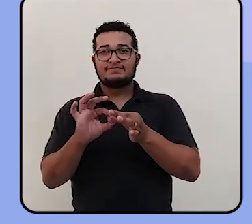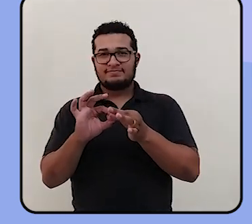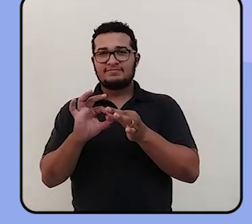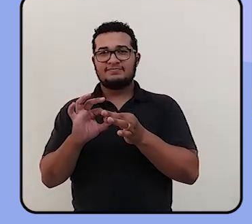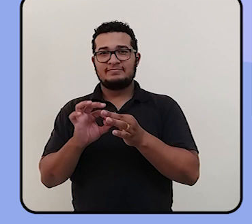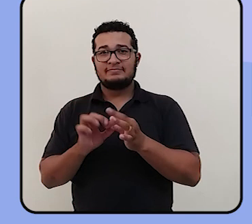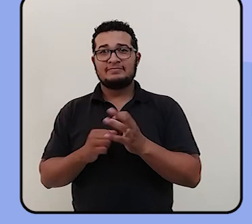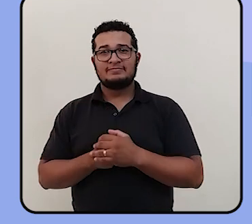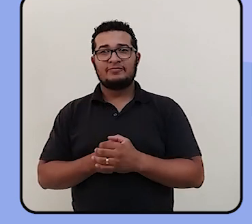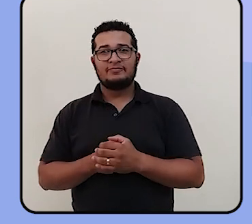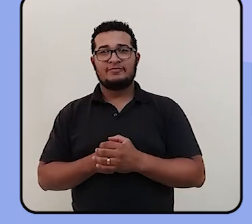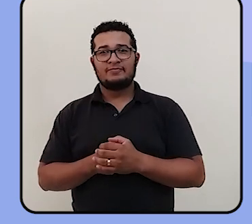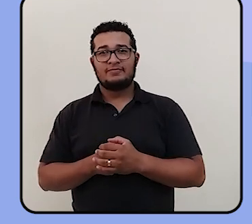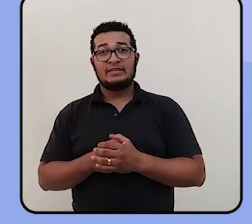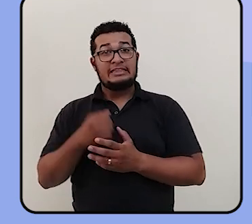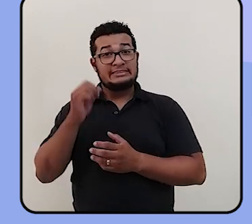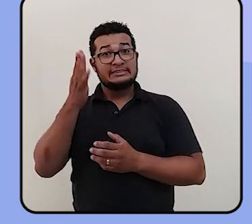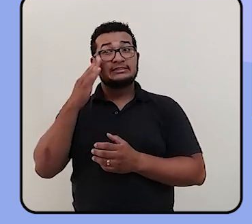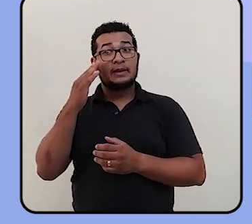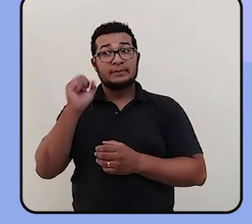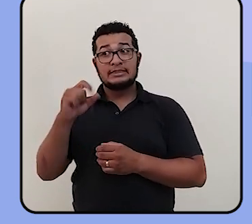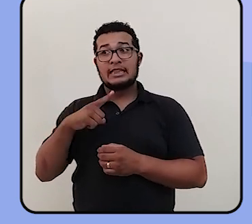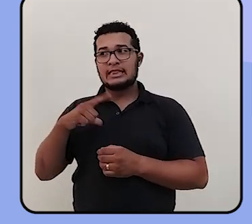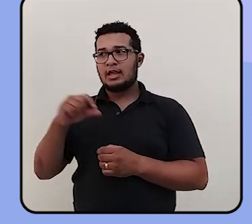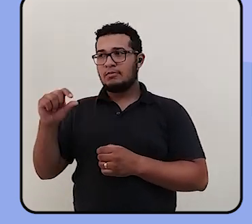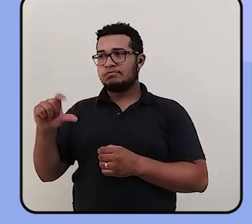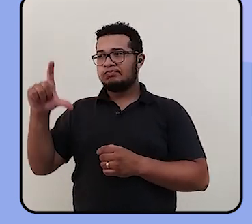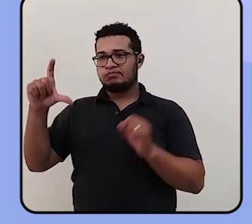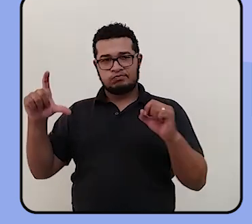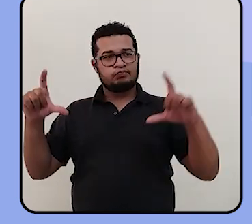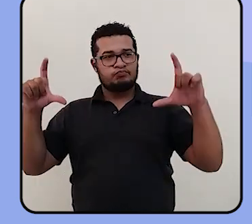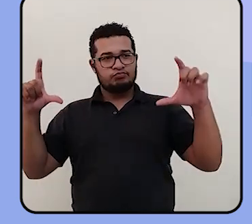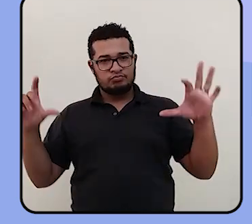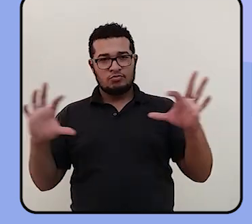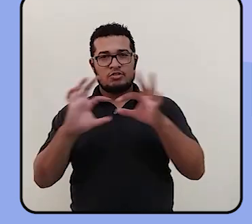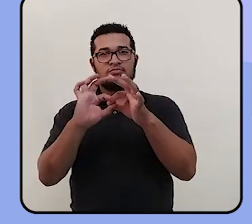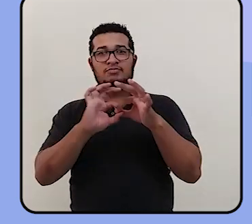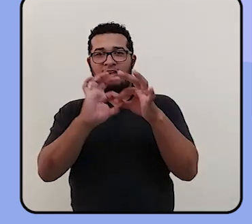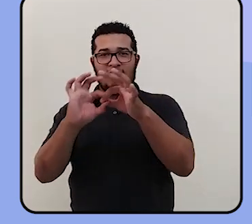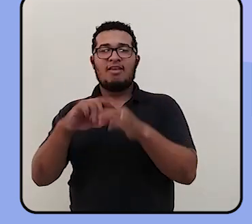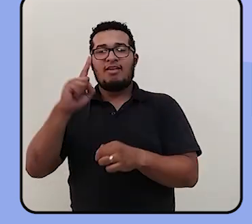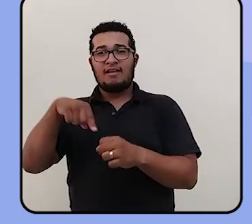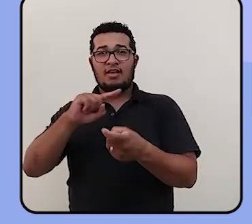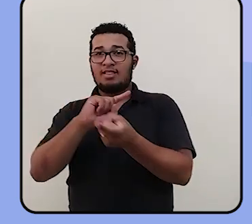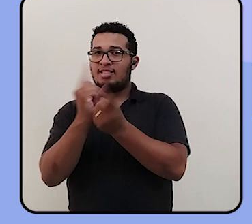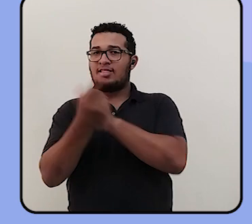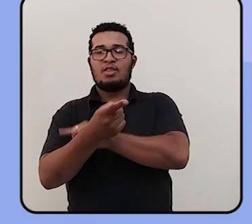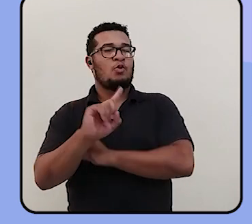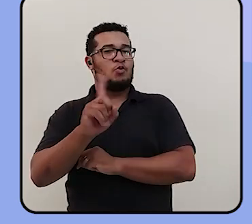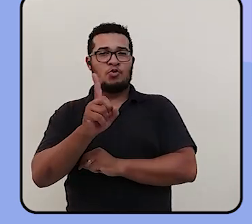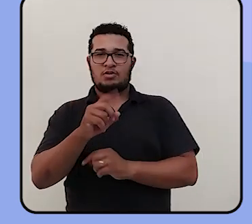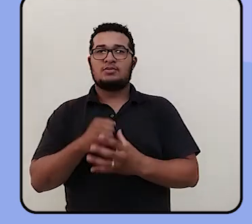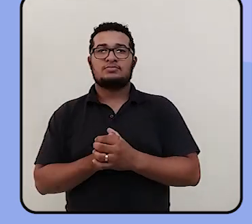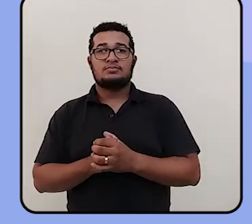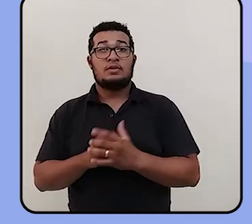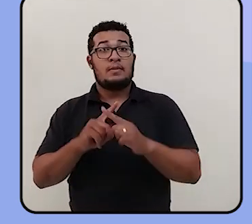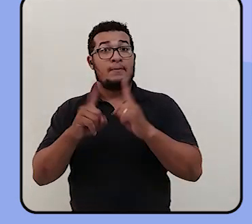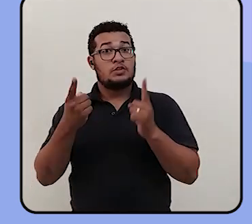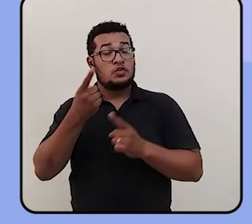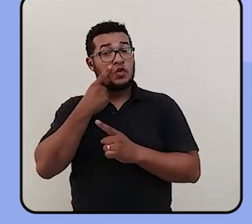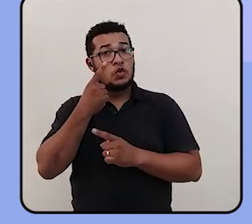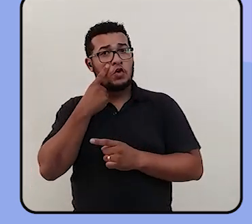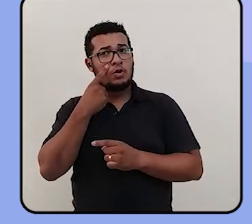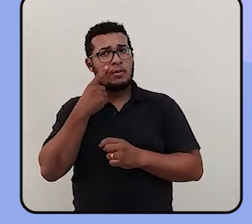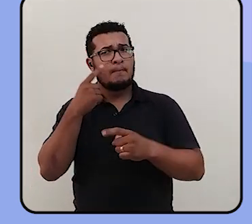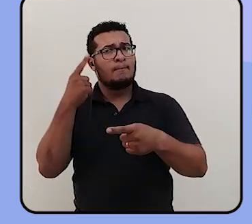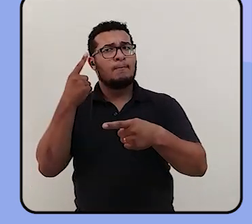Se aumentou e aumentou, temos uma grandeza diretamente proporcional. Agora, se